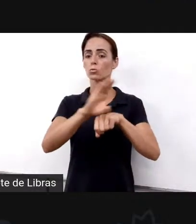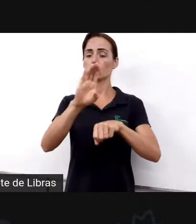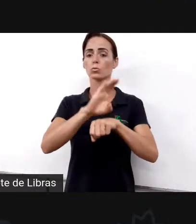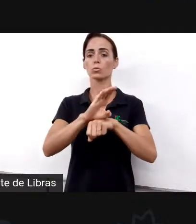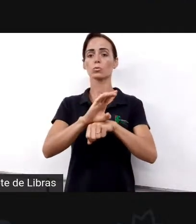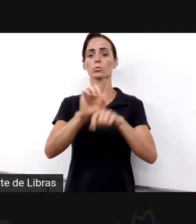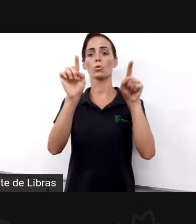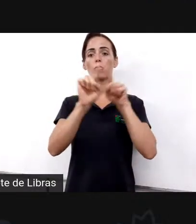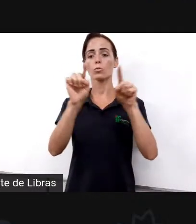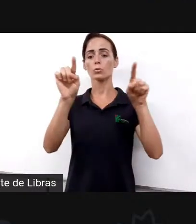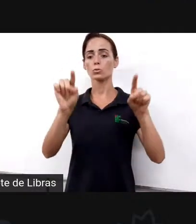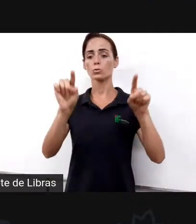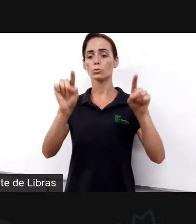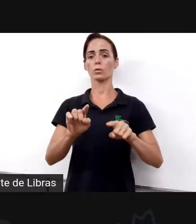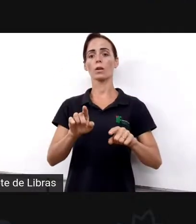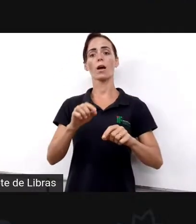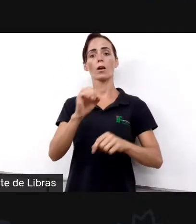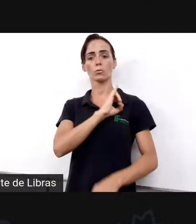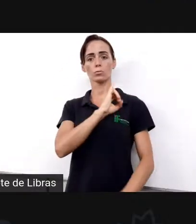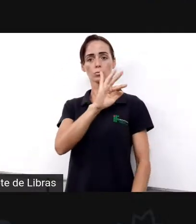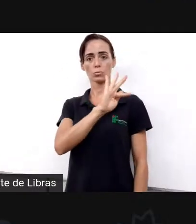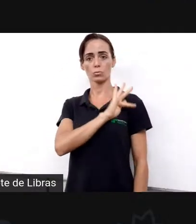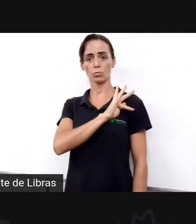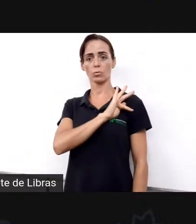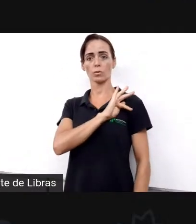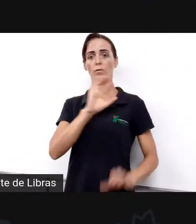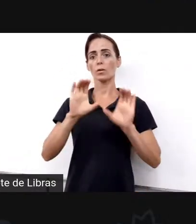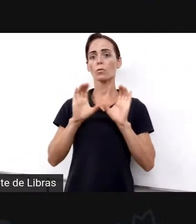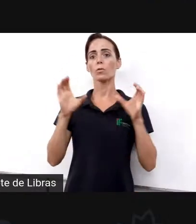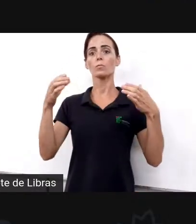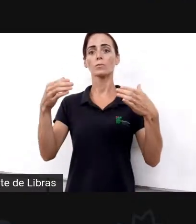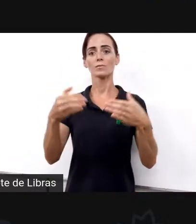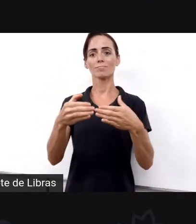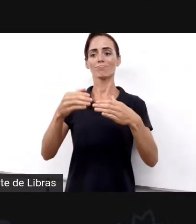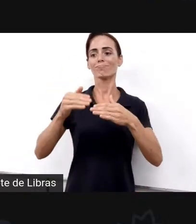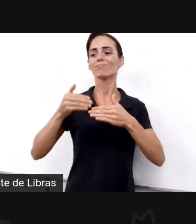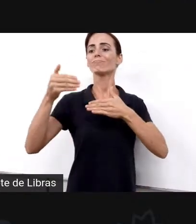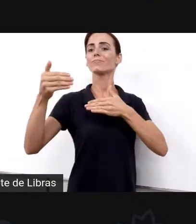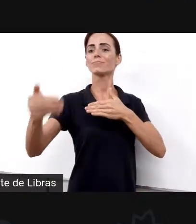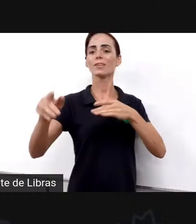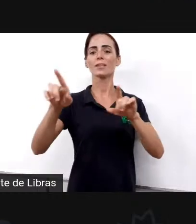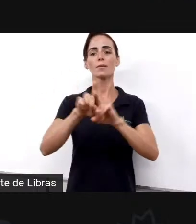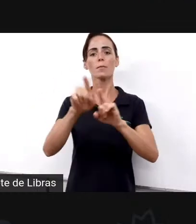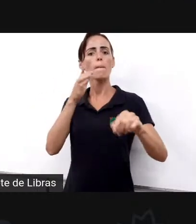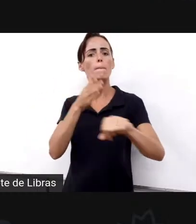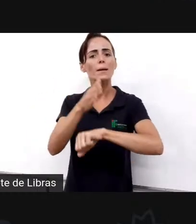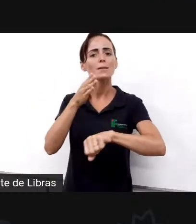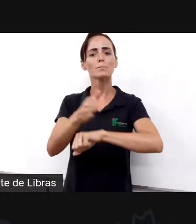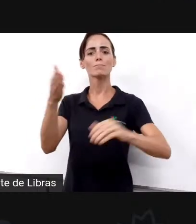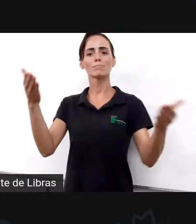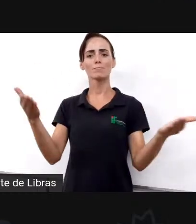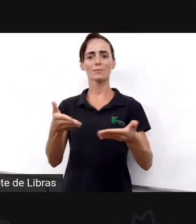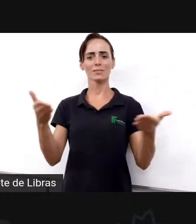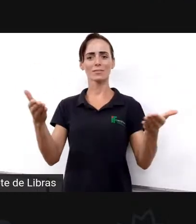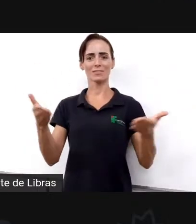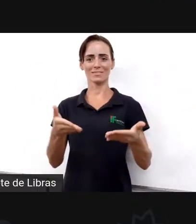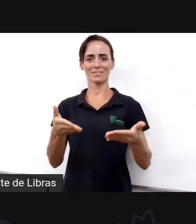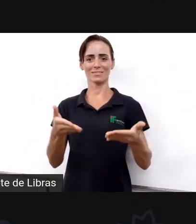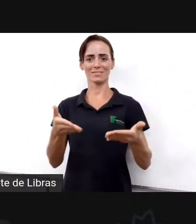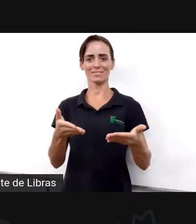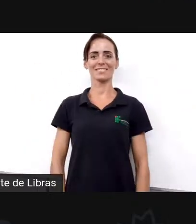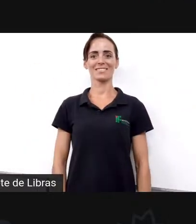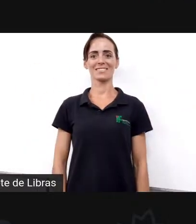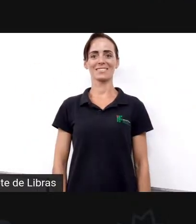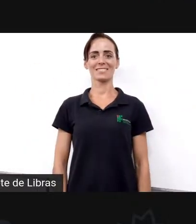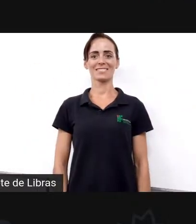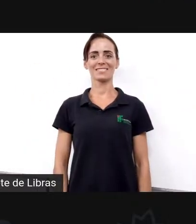de Giruá, comunidade externa e demais participantes que nos assistem de forma virtual. E, é claro,